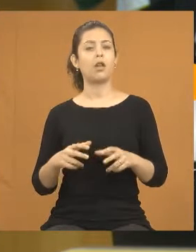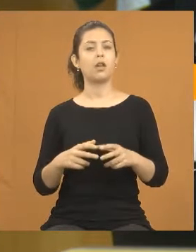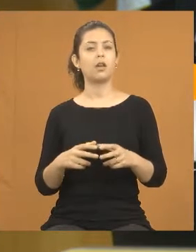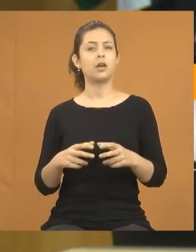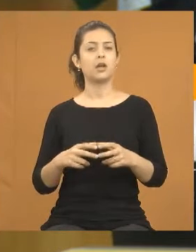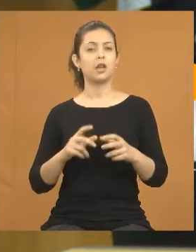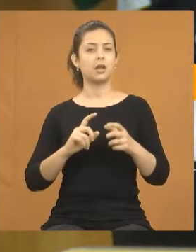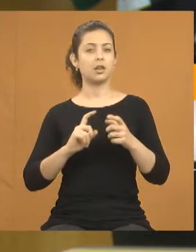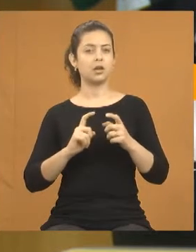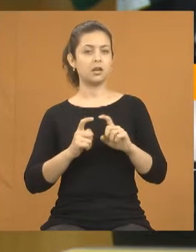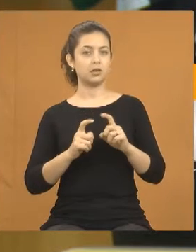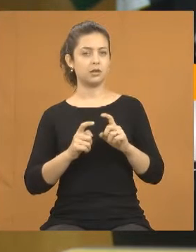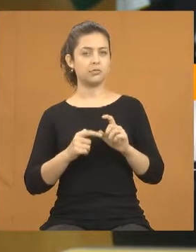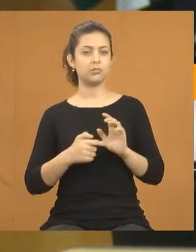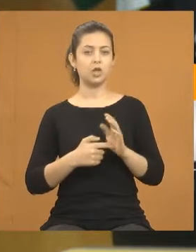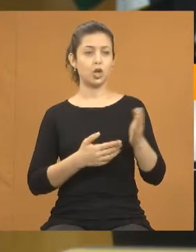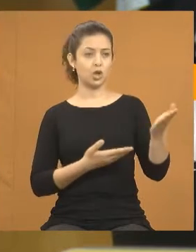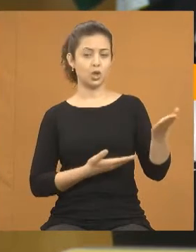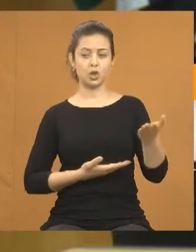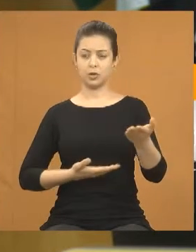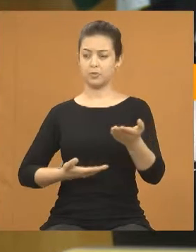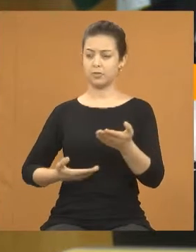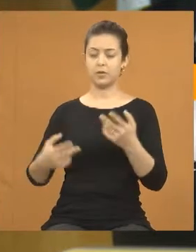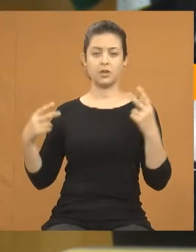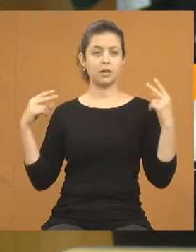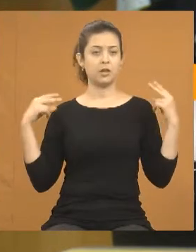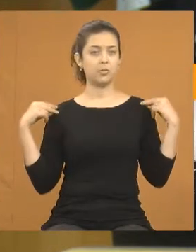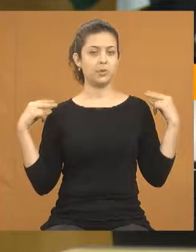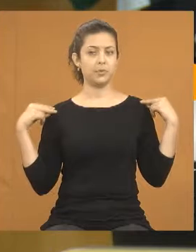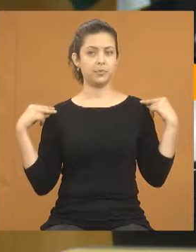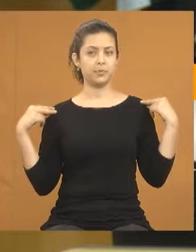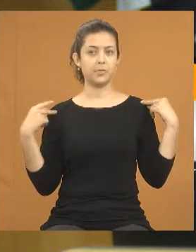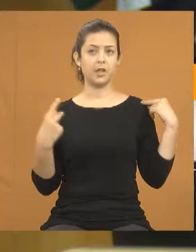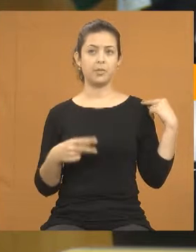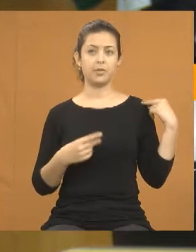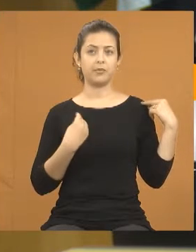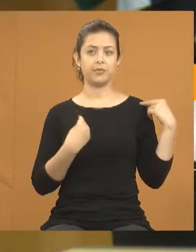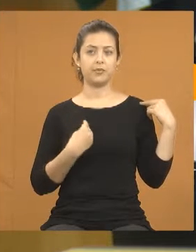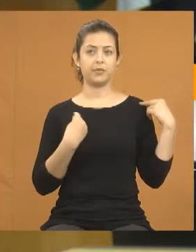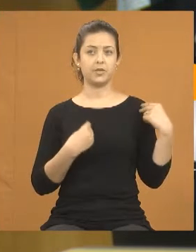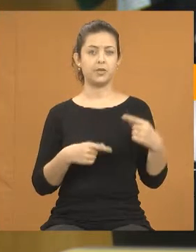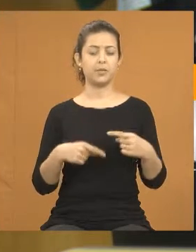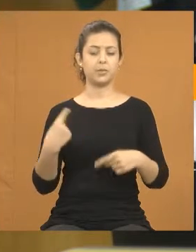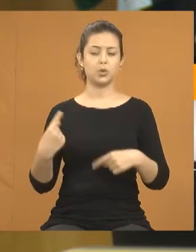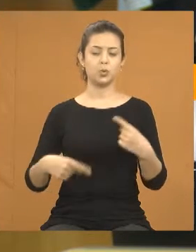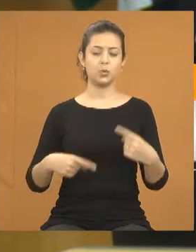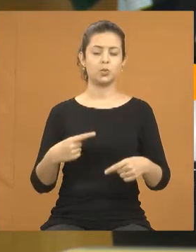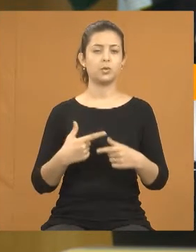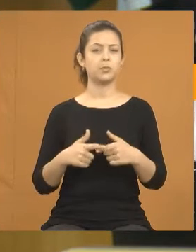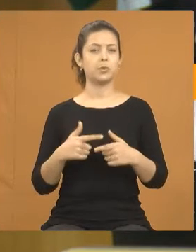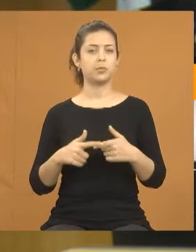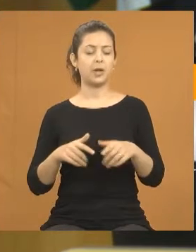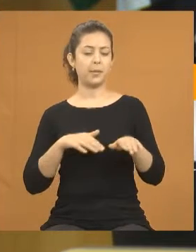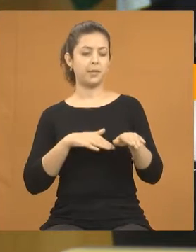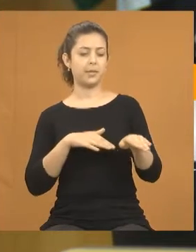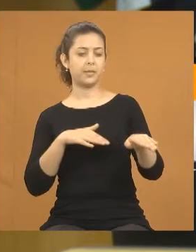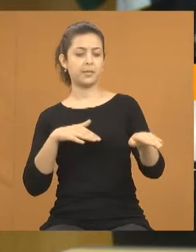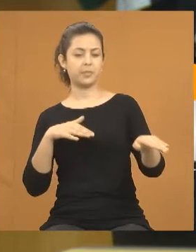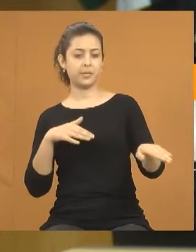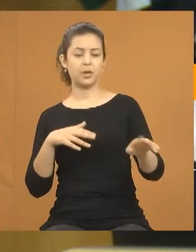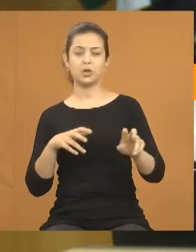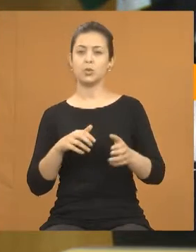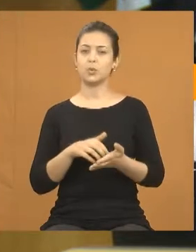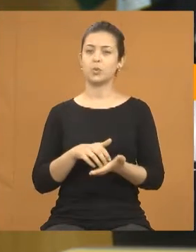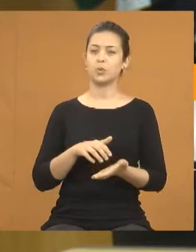Câmara Municipal, e convidamos alguns motoristas para estar aqui também, para discutir o problema do transporte em relação